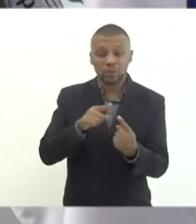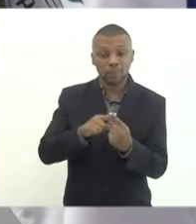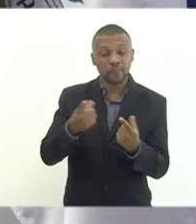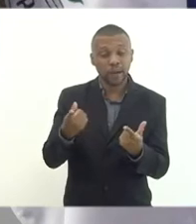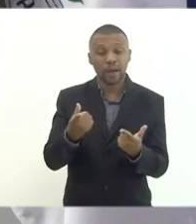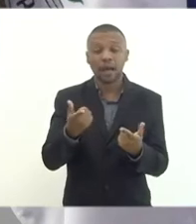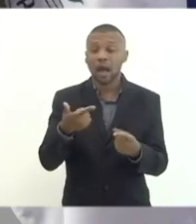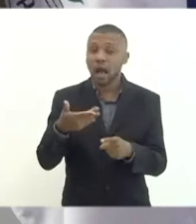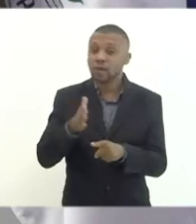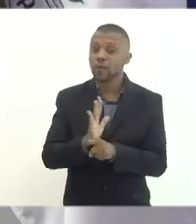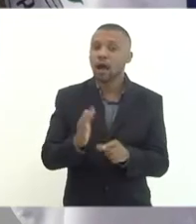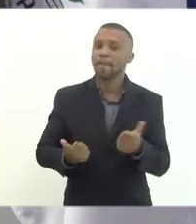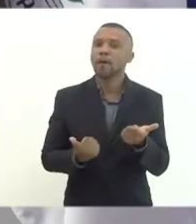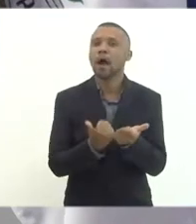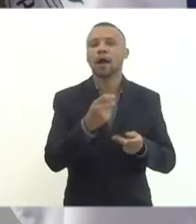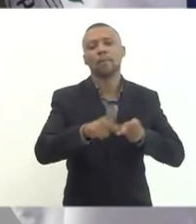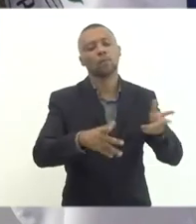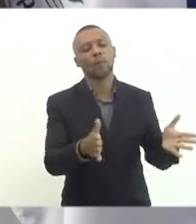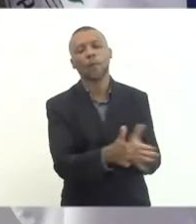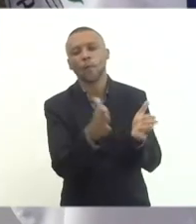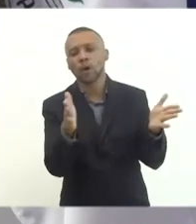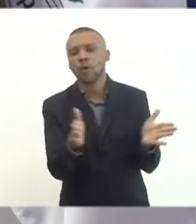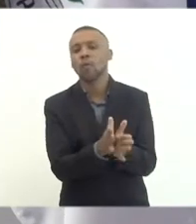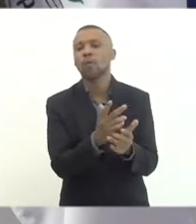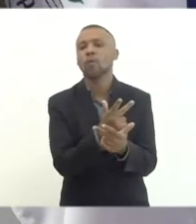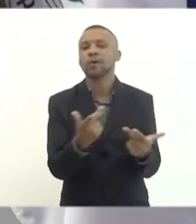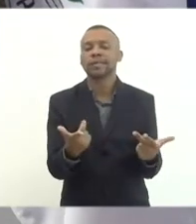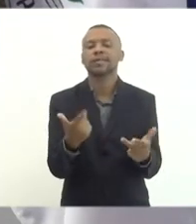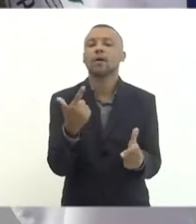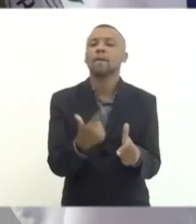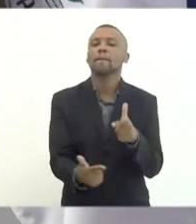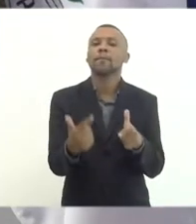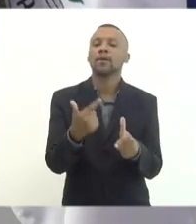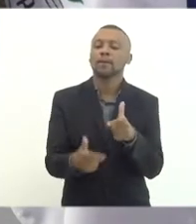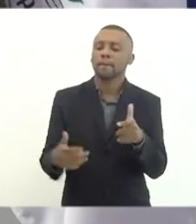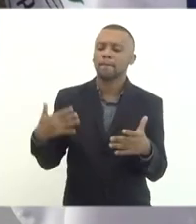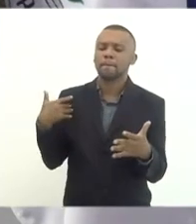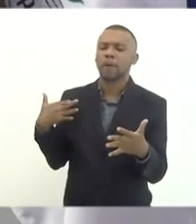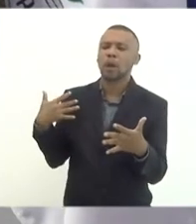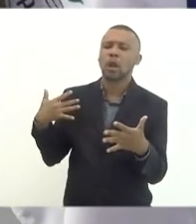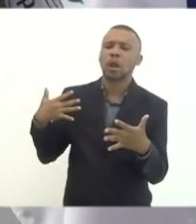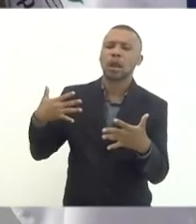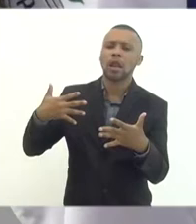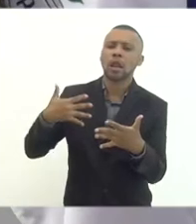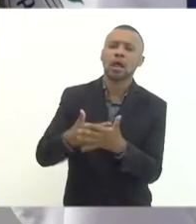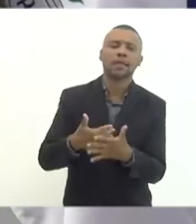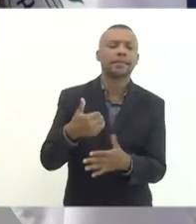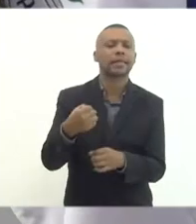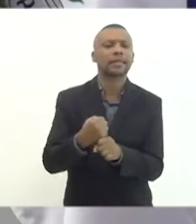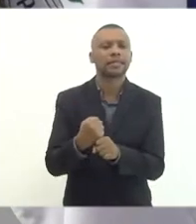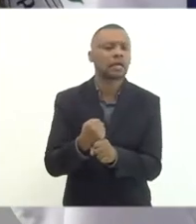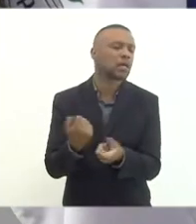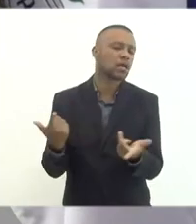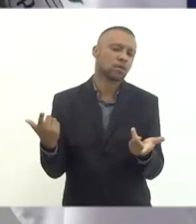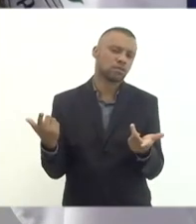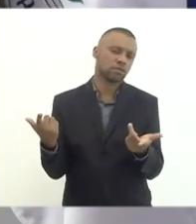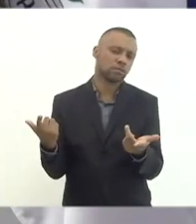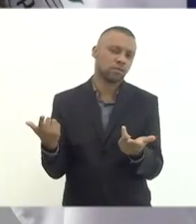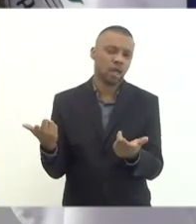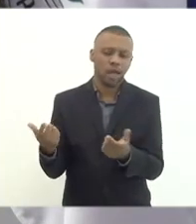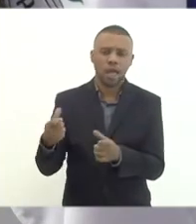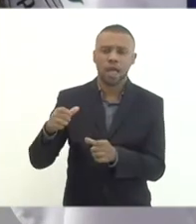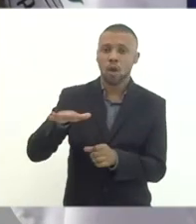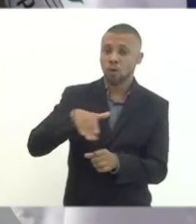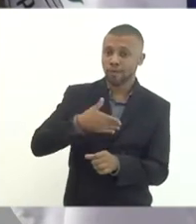conta e que é uma coisa que se estende há décadas sai governo entra governo EA situação ela